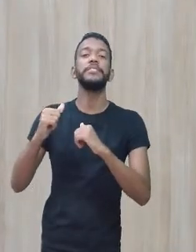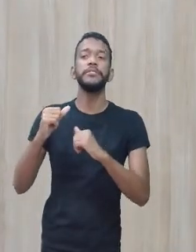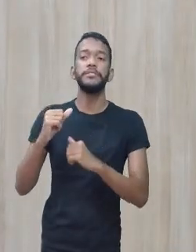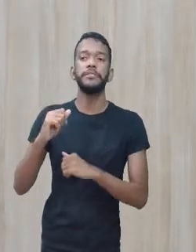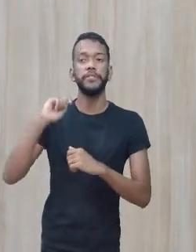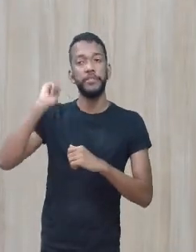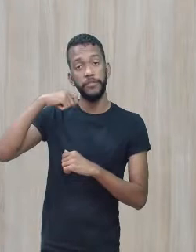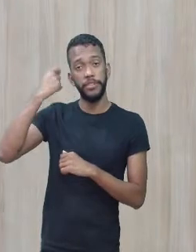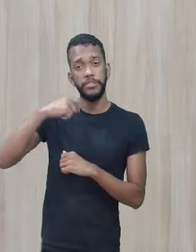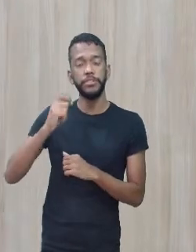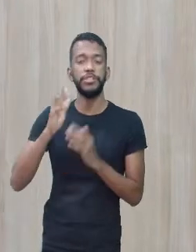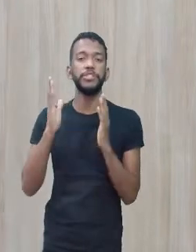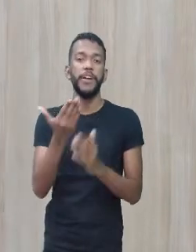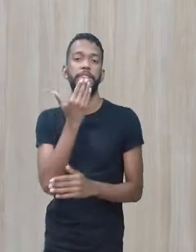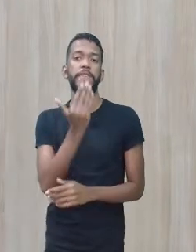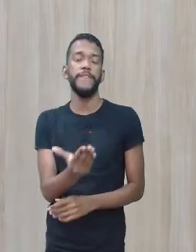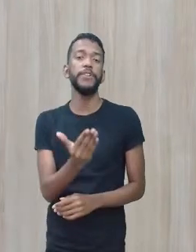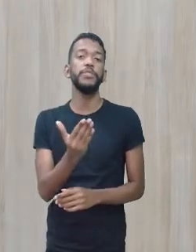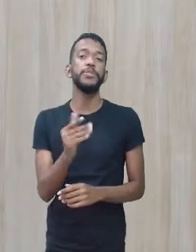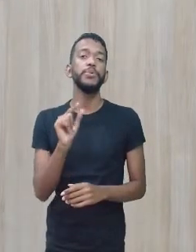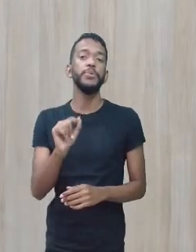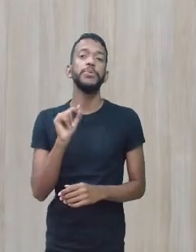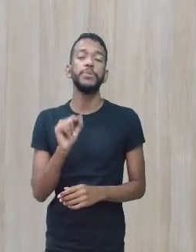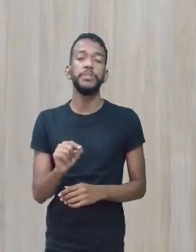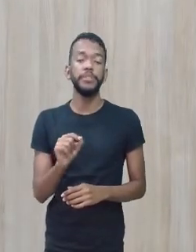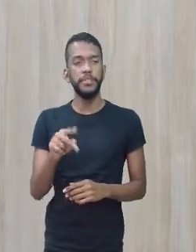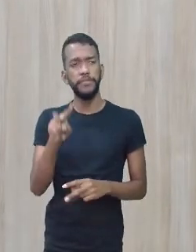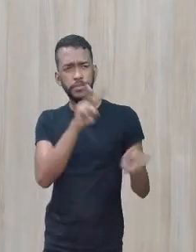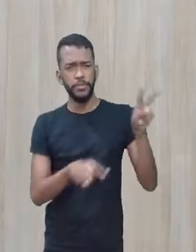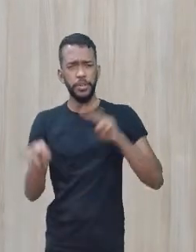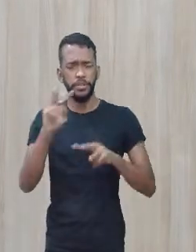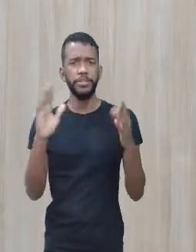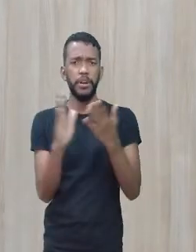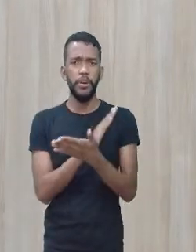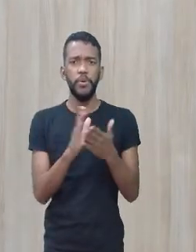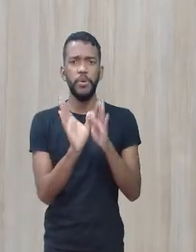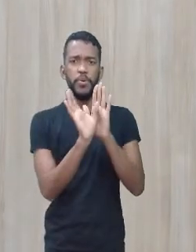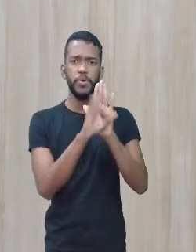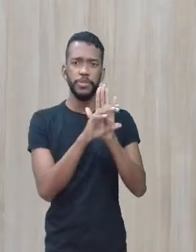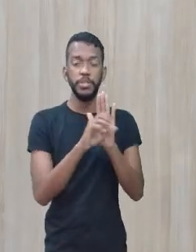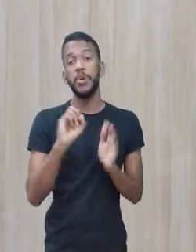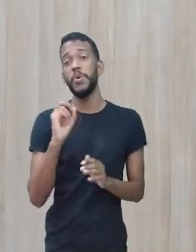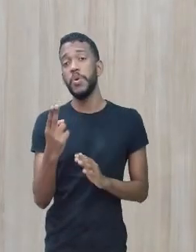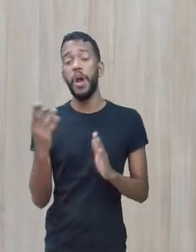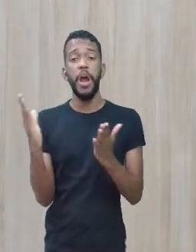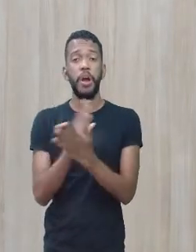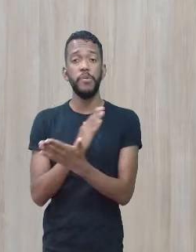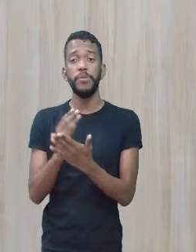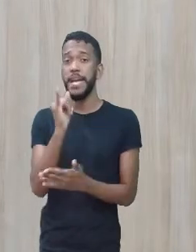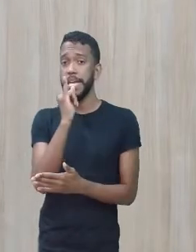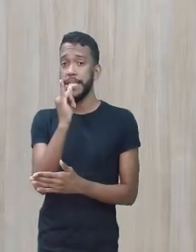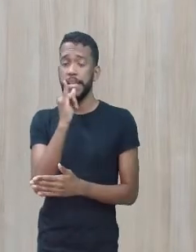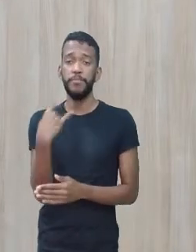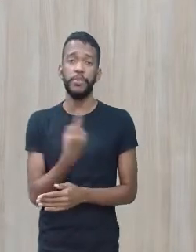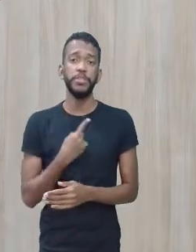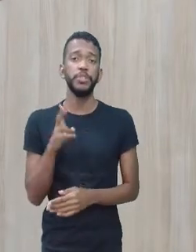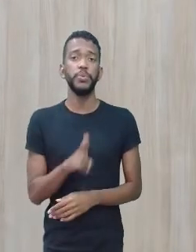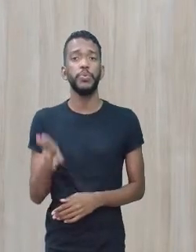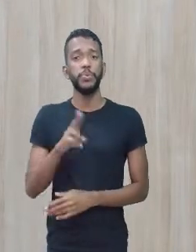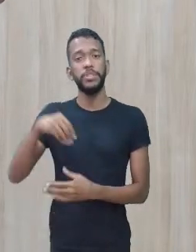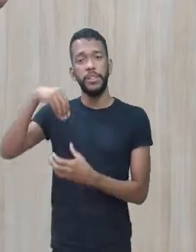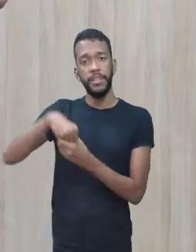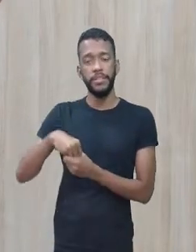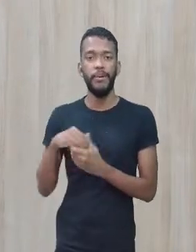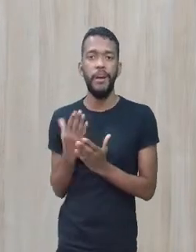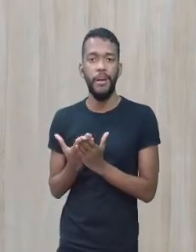a visualização de alguns conceitos ou de alguns exemplos que nós utilizamos em nossas aulas.